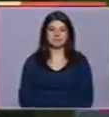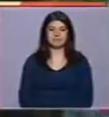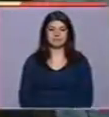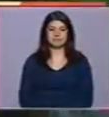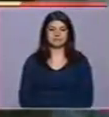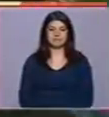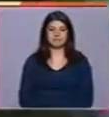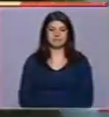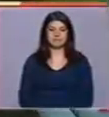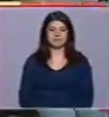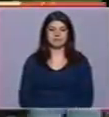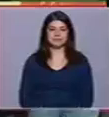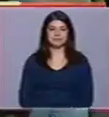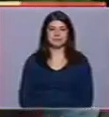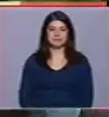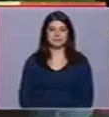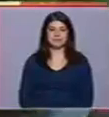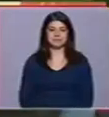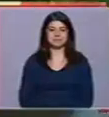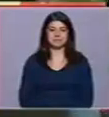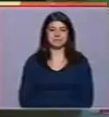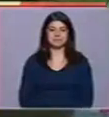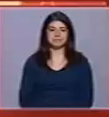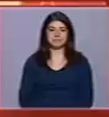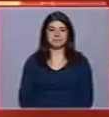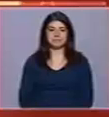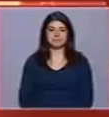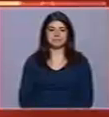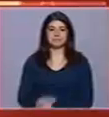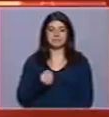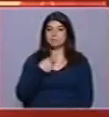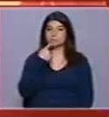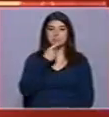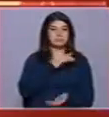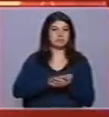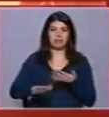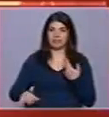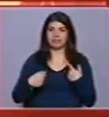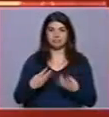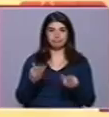Não percebi nada disto.